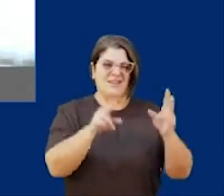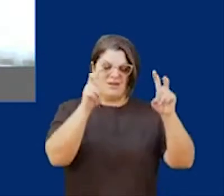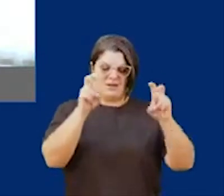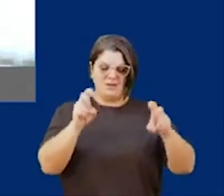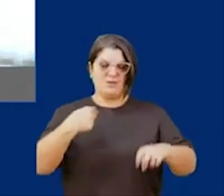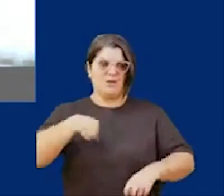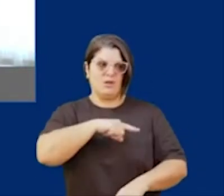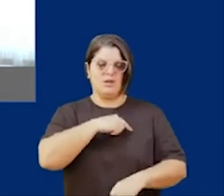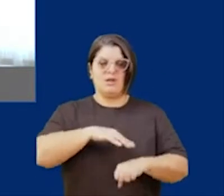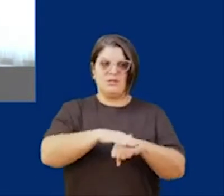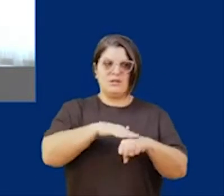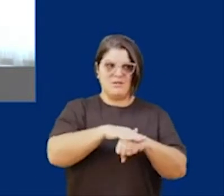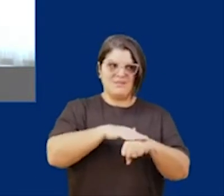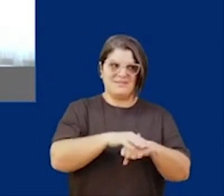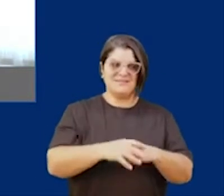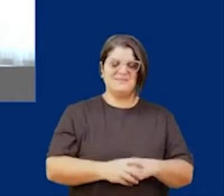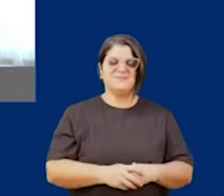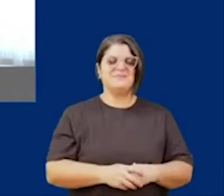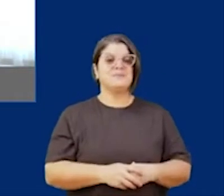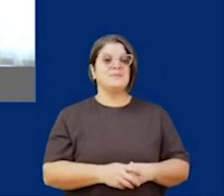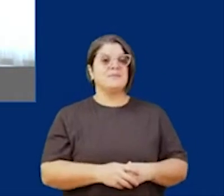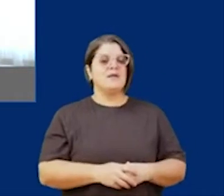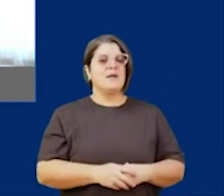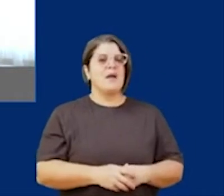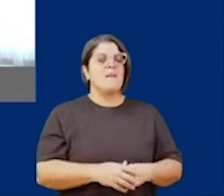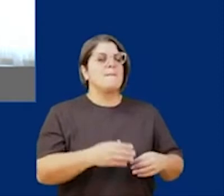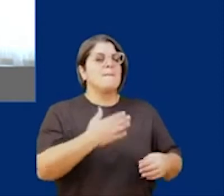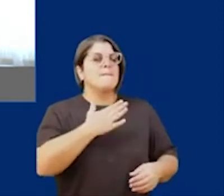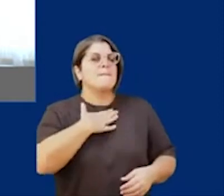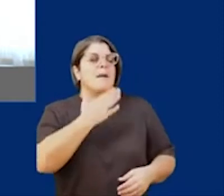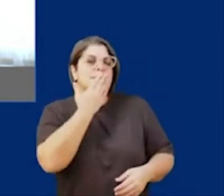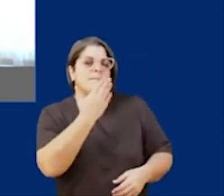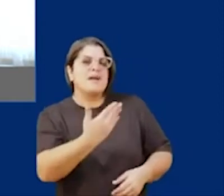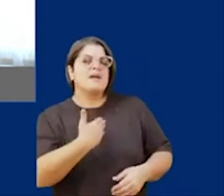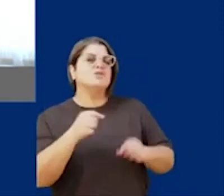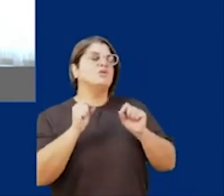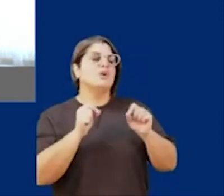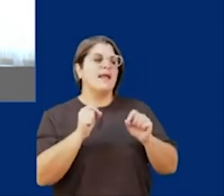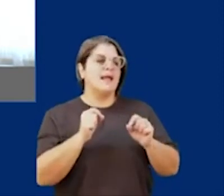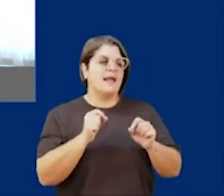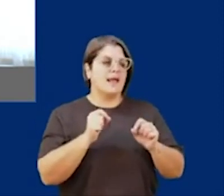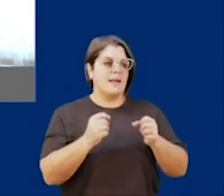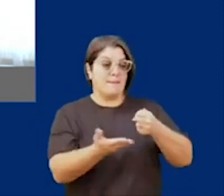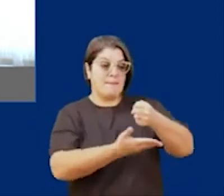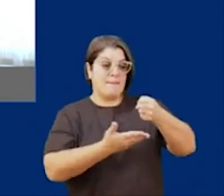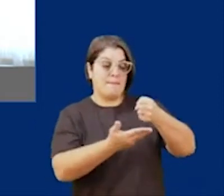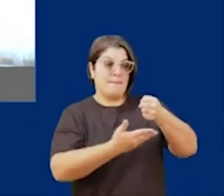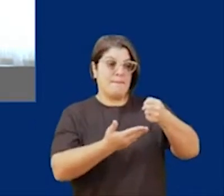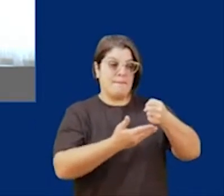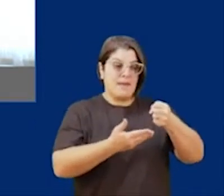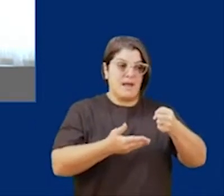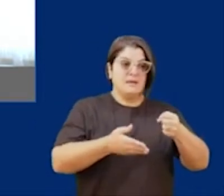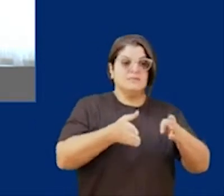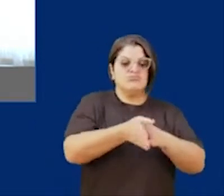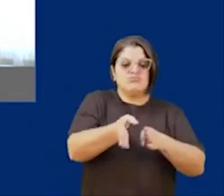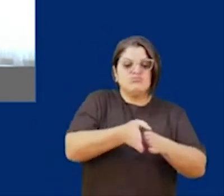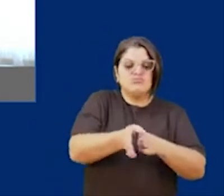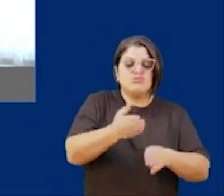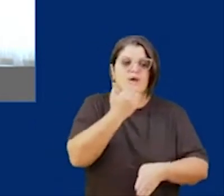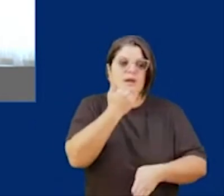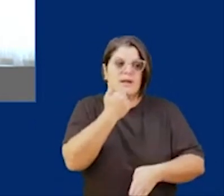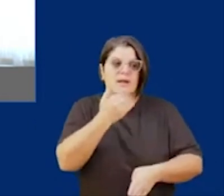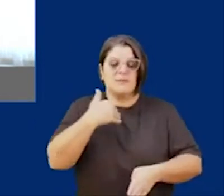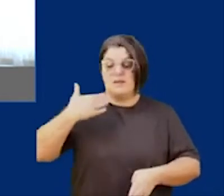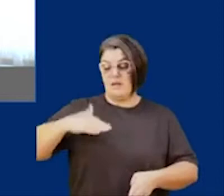encomenda que me foi feita foi trazer algumas reflexões com base no Guia Alimentar para crianças menores de 2 anos, que foi publicado